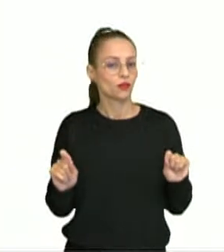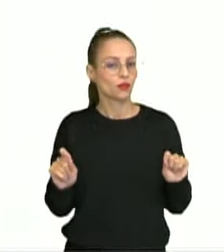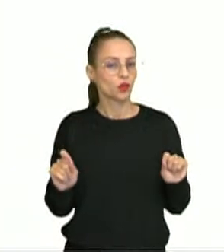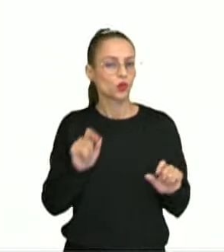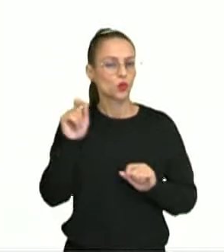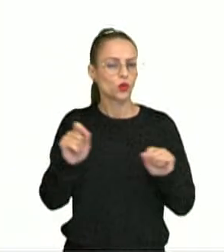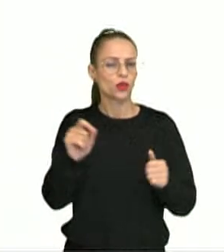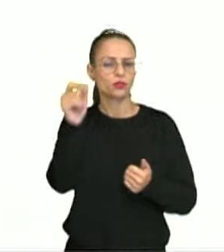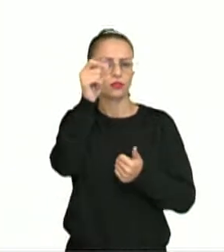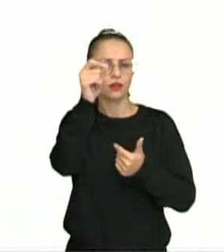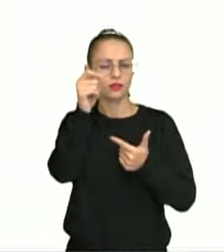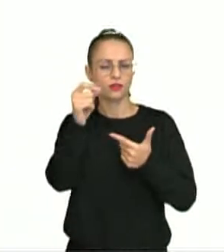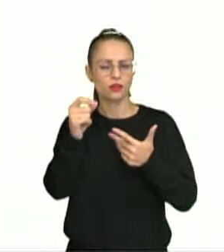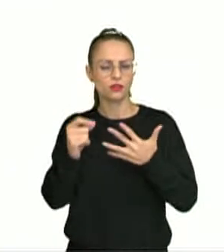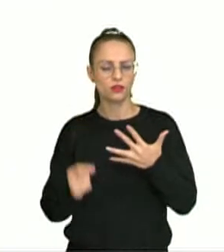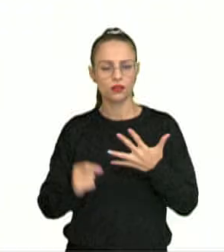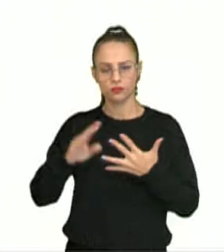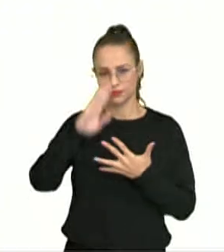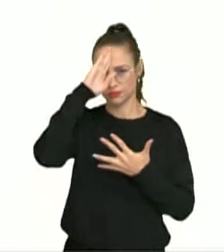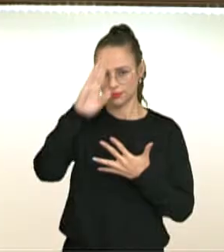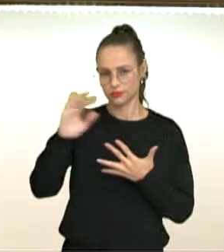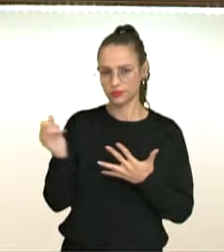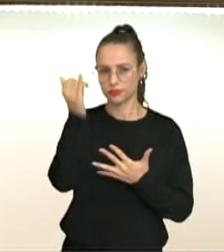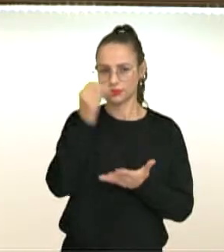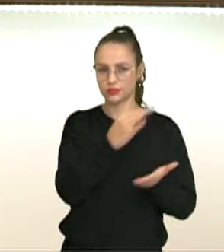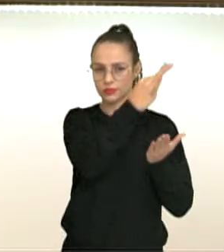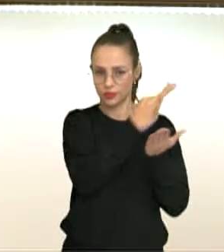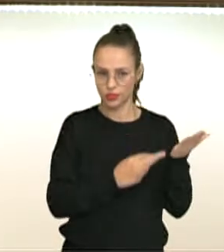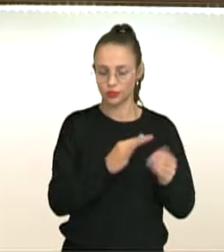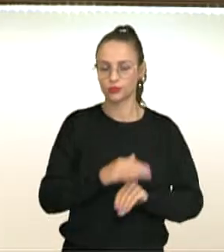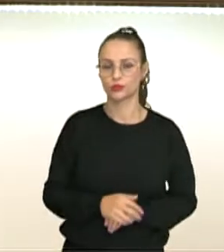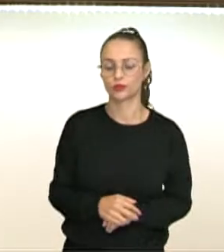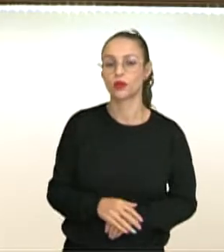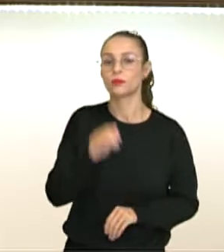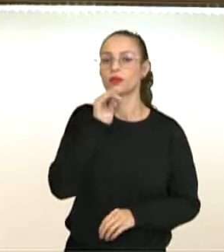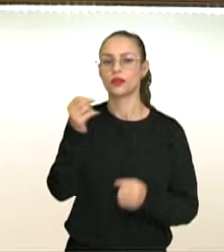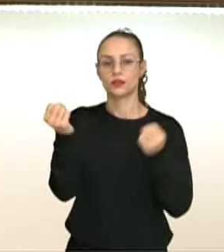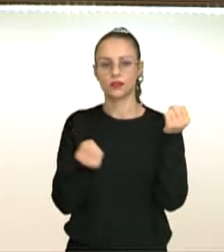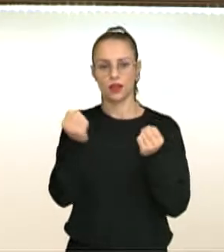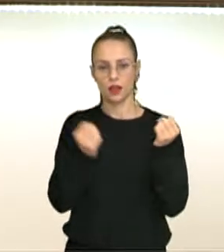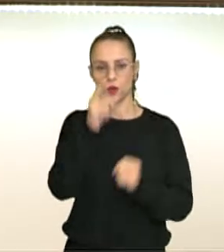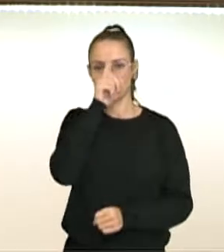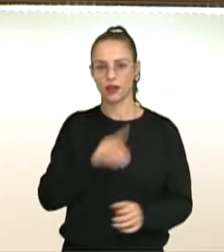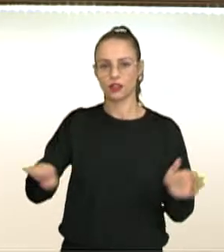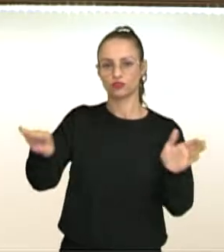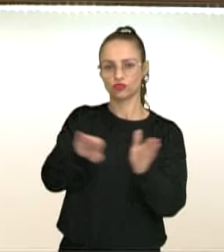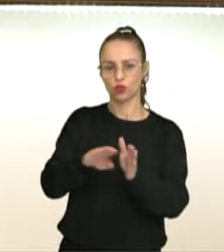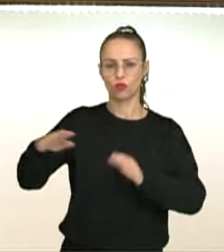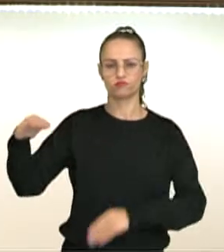Pontos fundamentais do texto. Se eu tenho o carro amarelo chegou na esquina.